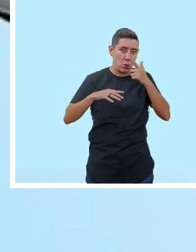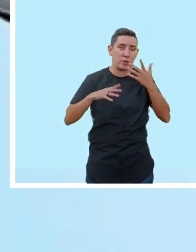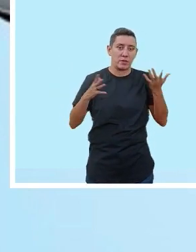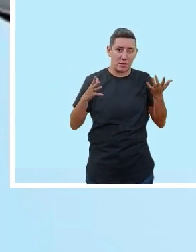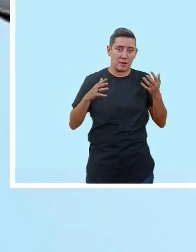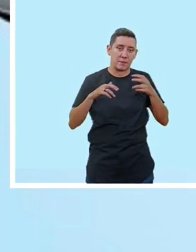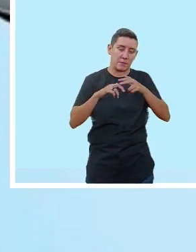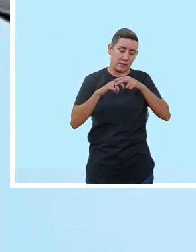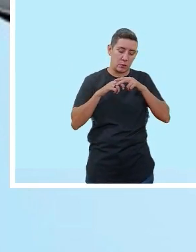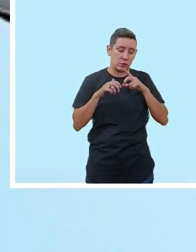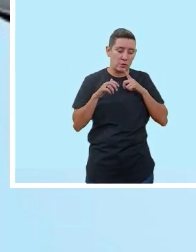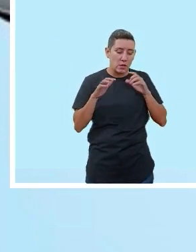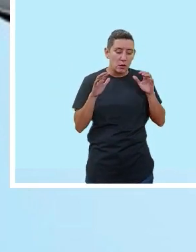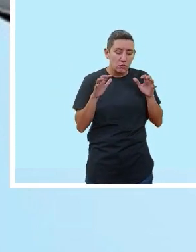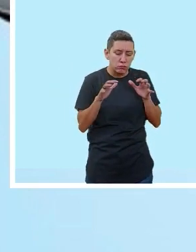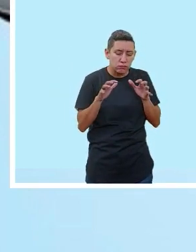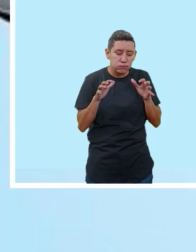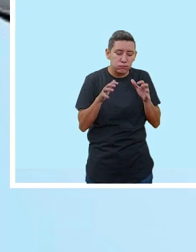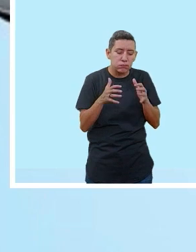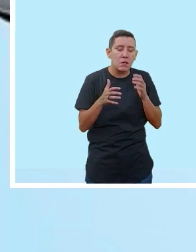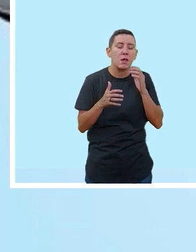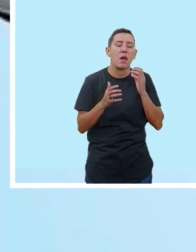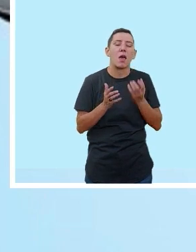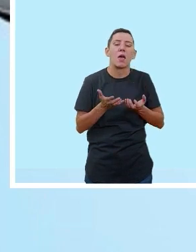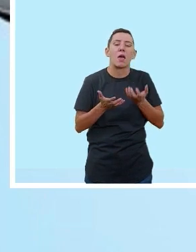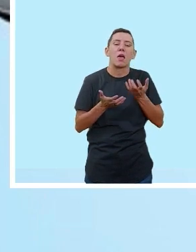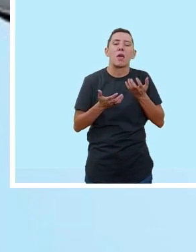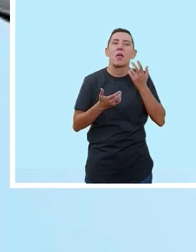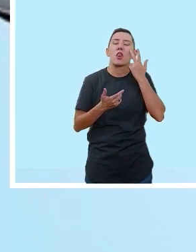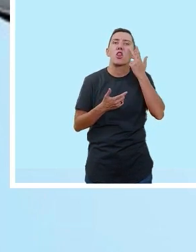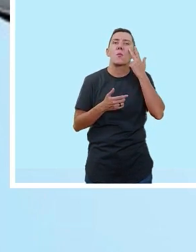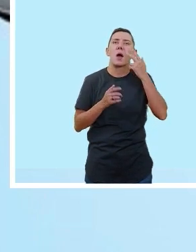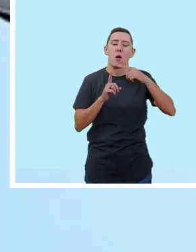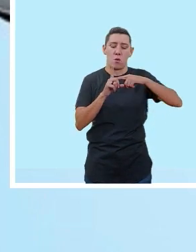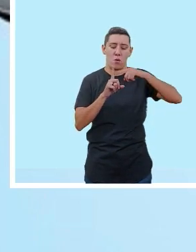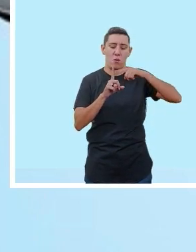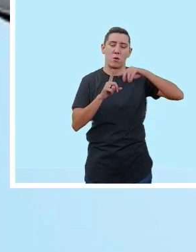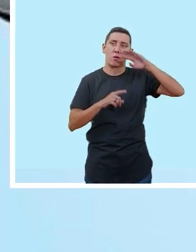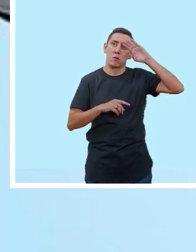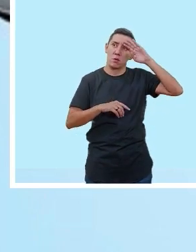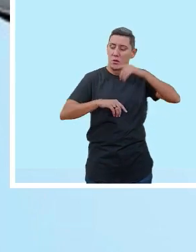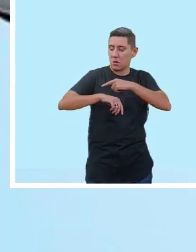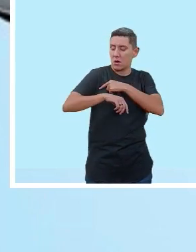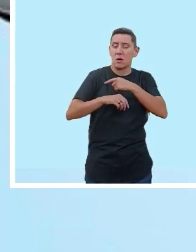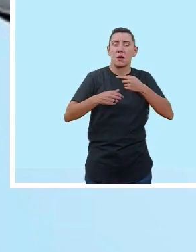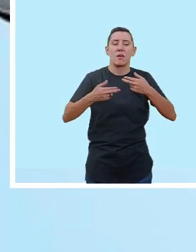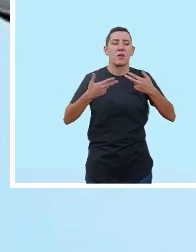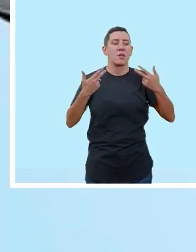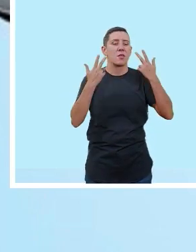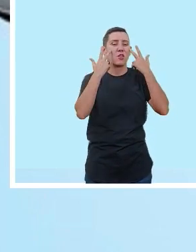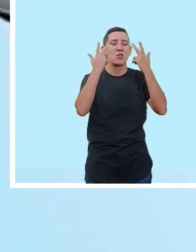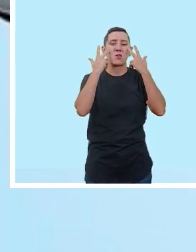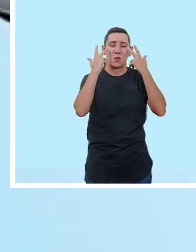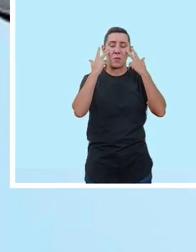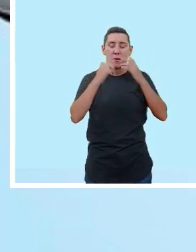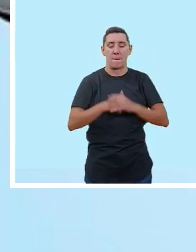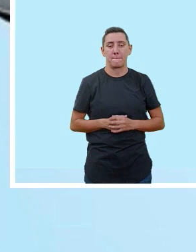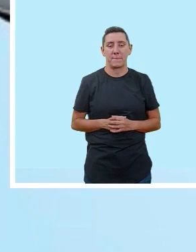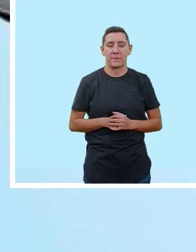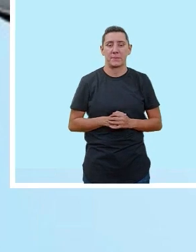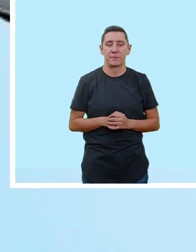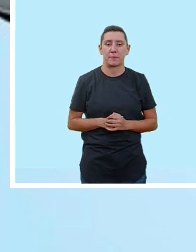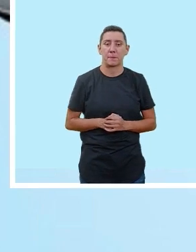da crosta, né? Um aquecimento médio da temperatura do nosso planeta. Nós temos alguns gases, né? Eu vou comentar